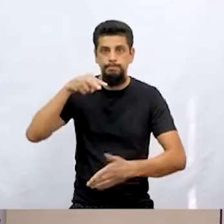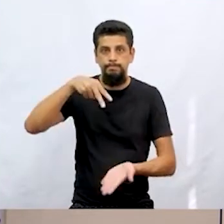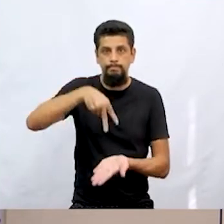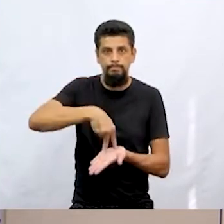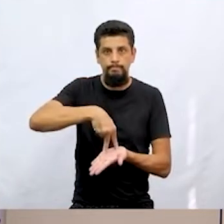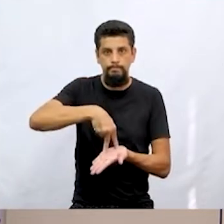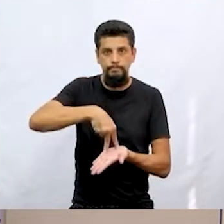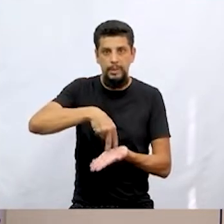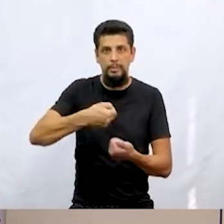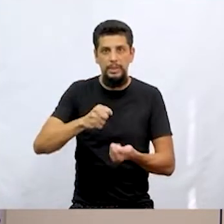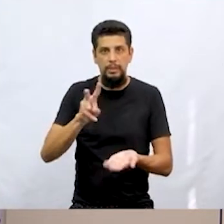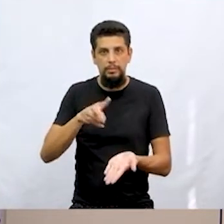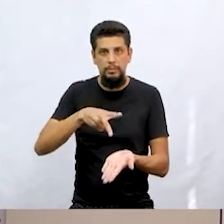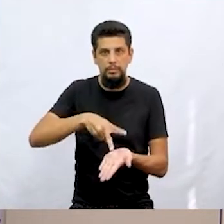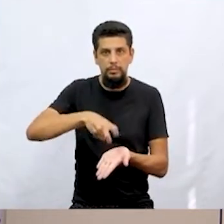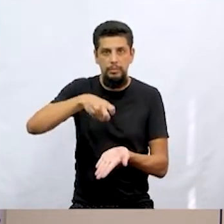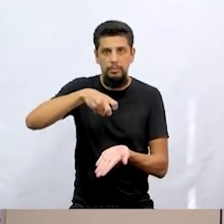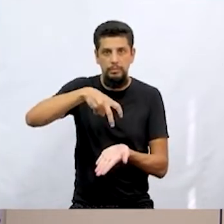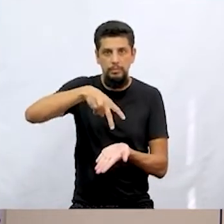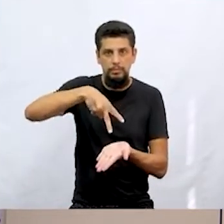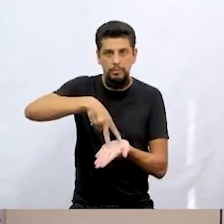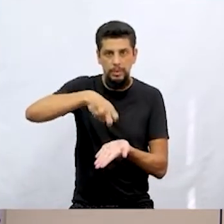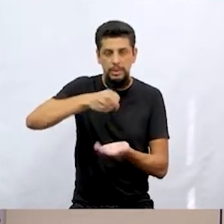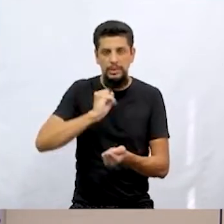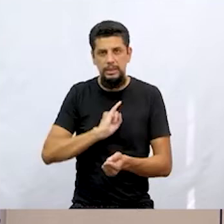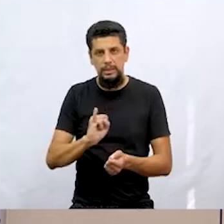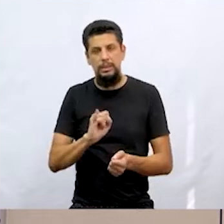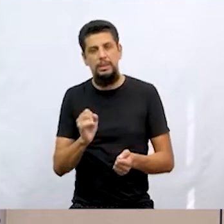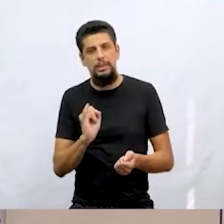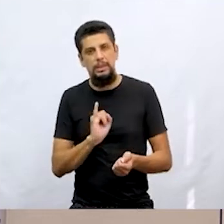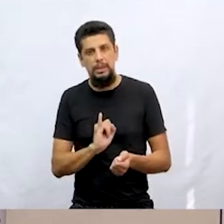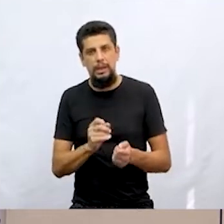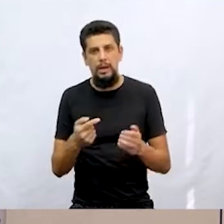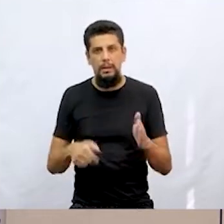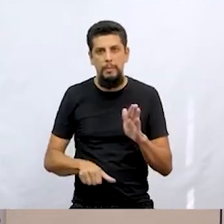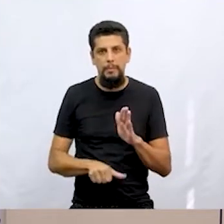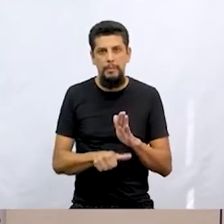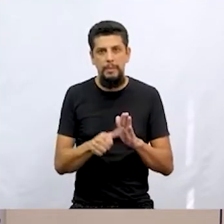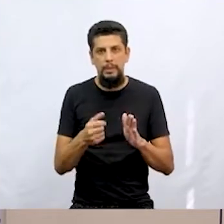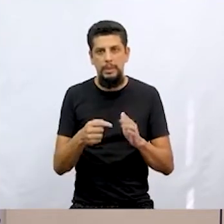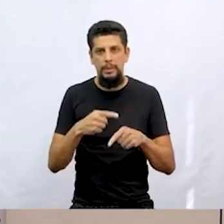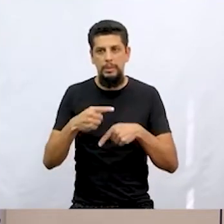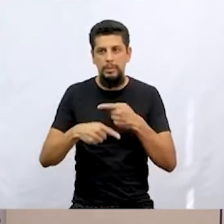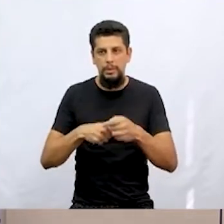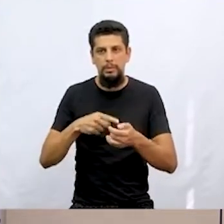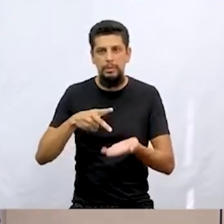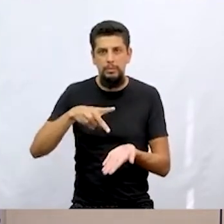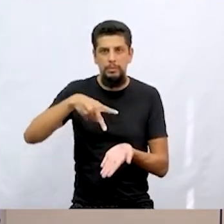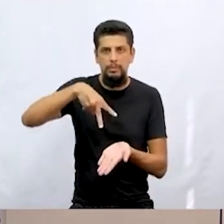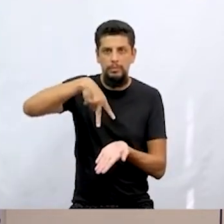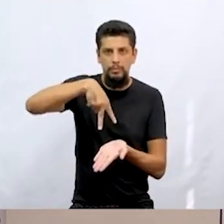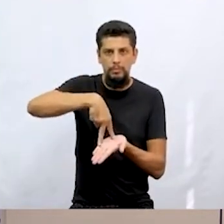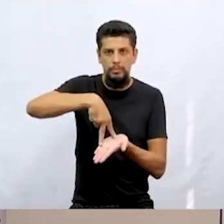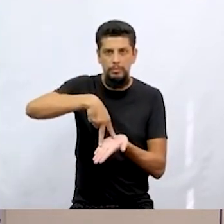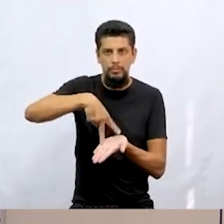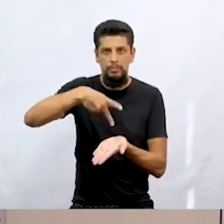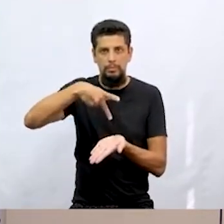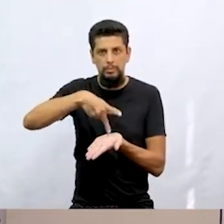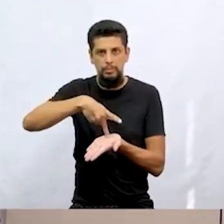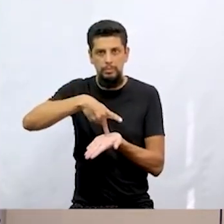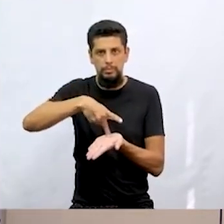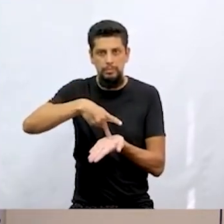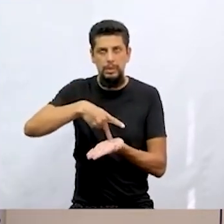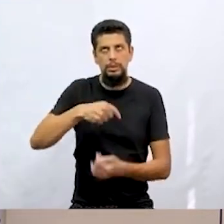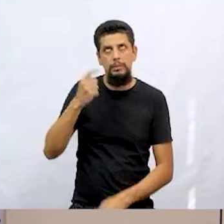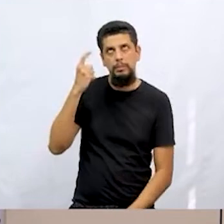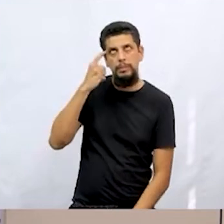o pé, né? Tem que pular. Tem que pular. Então, se caiu na primeira, você tem que pular a primeira aí para que segunda. Tem dois pés,